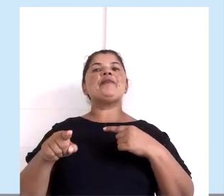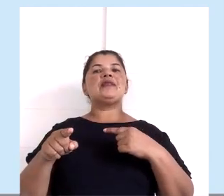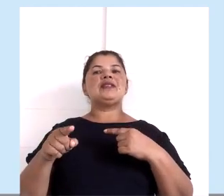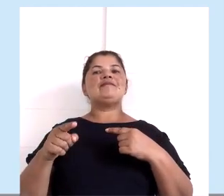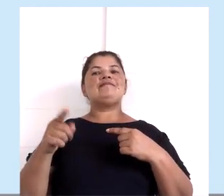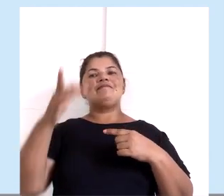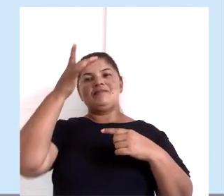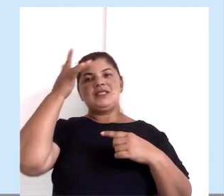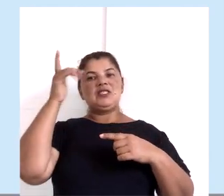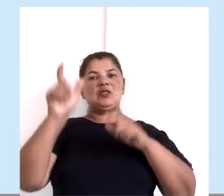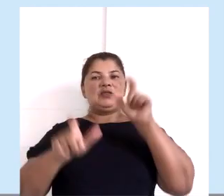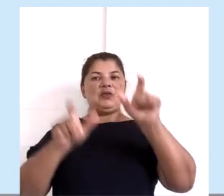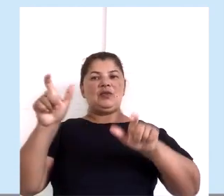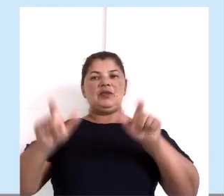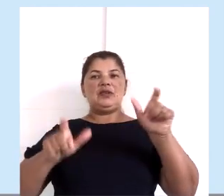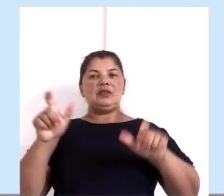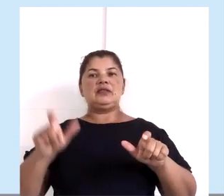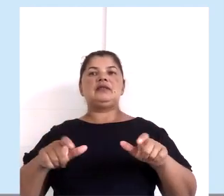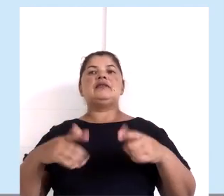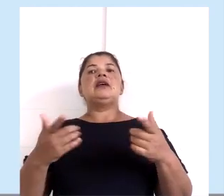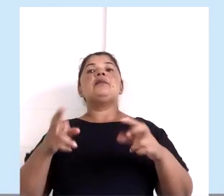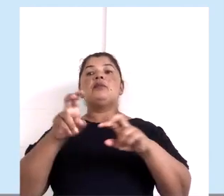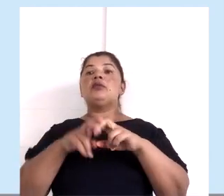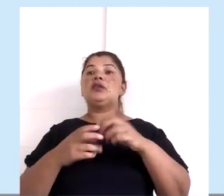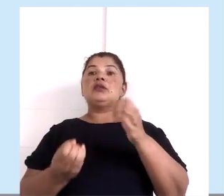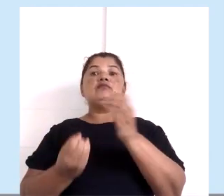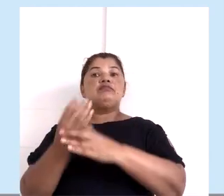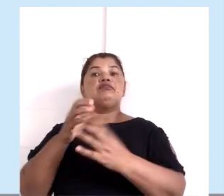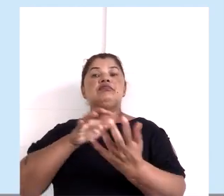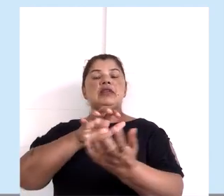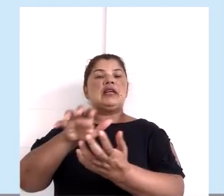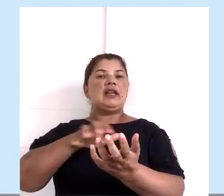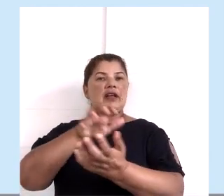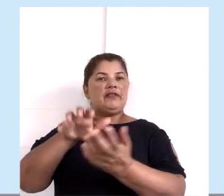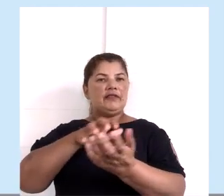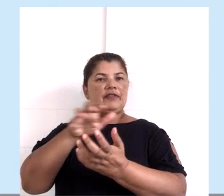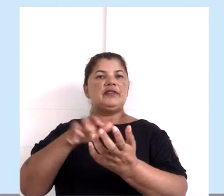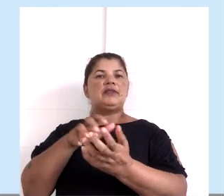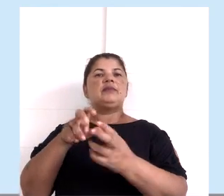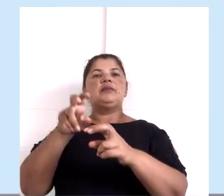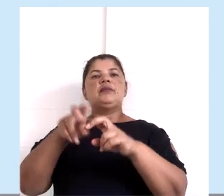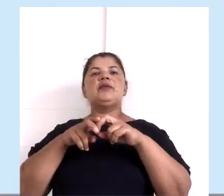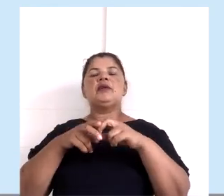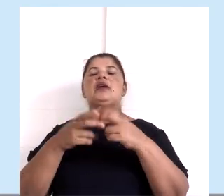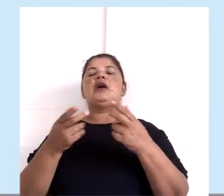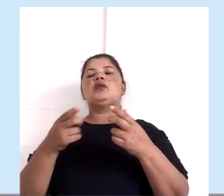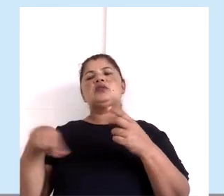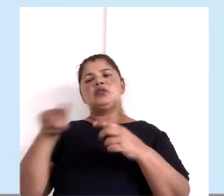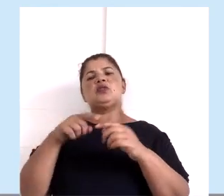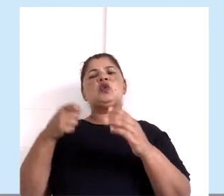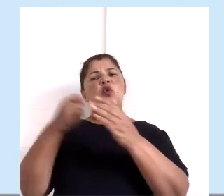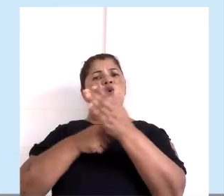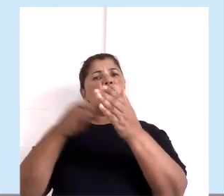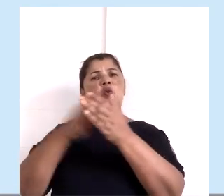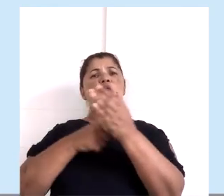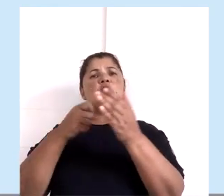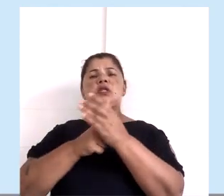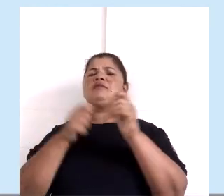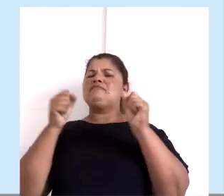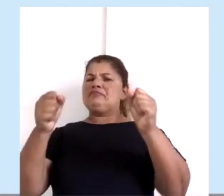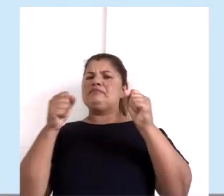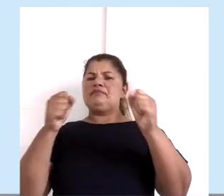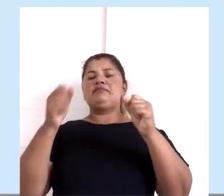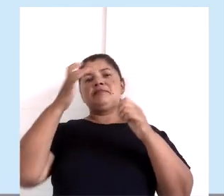às pessoas. Tá? Então, muitas greves, tá? O que é greve mesmo? Greve é aquela luta, aquele levante das